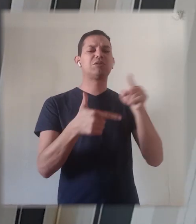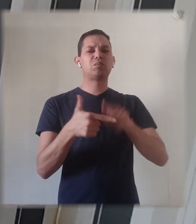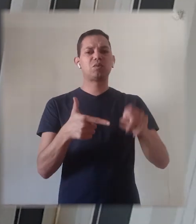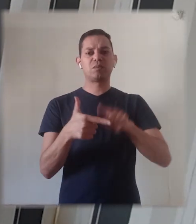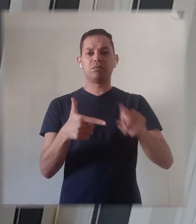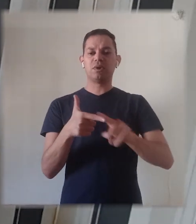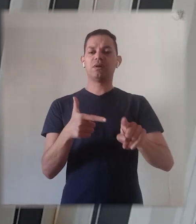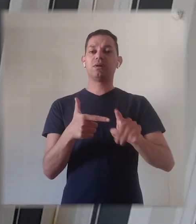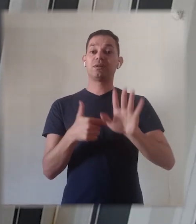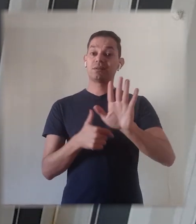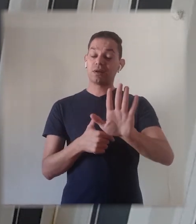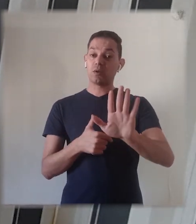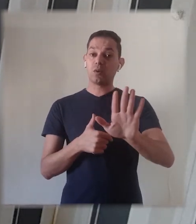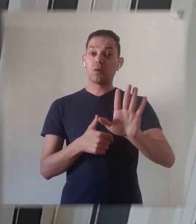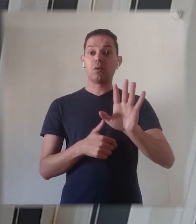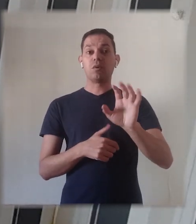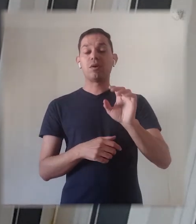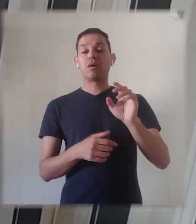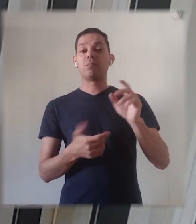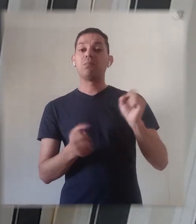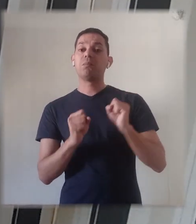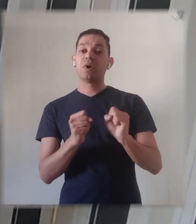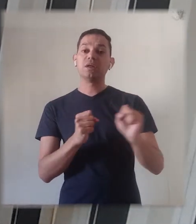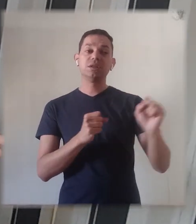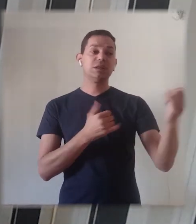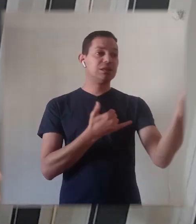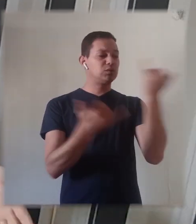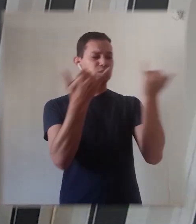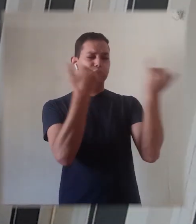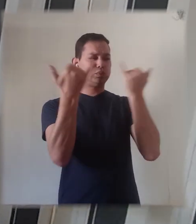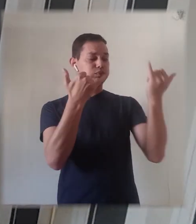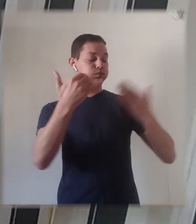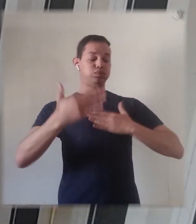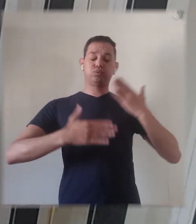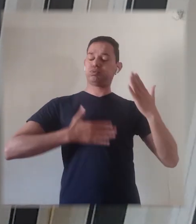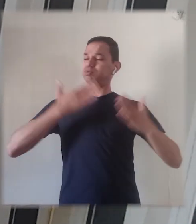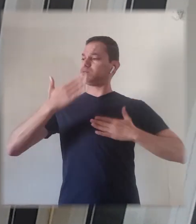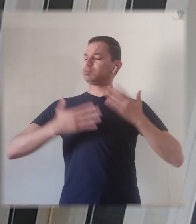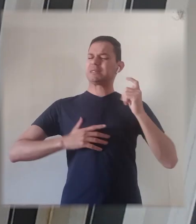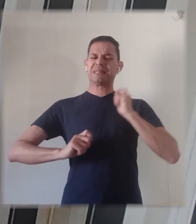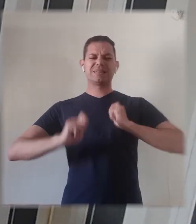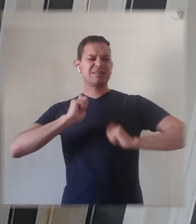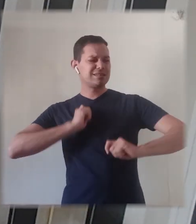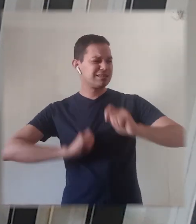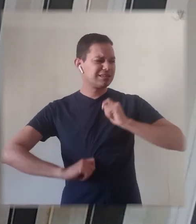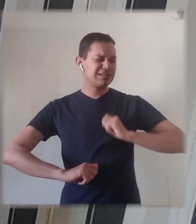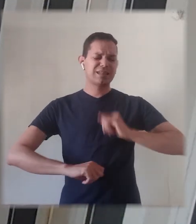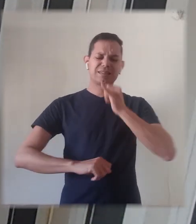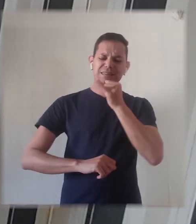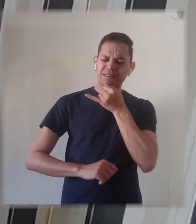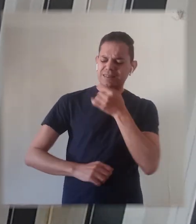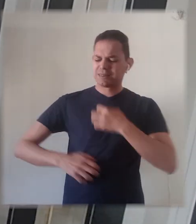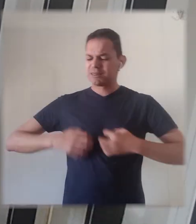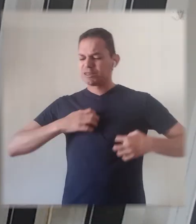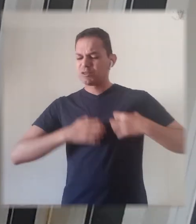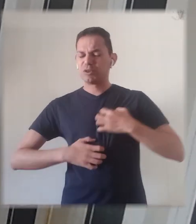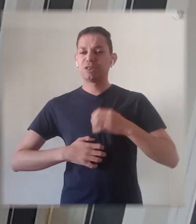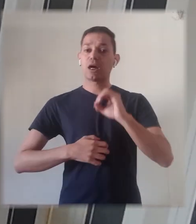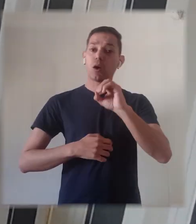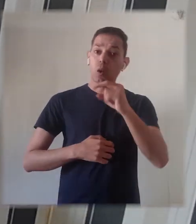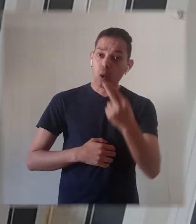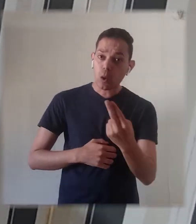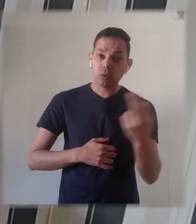que a informação é um problema. Então, ou eu consumo muita informação e aquilo me gera ansiedade, me